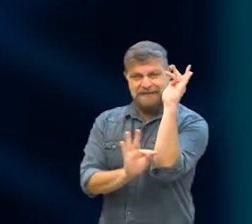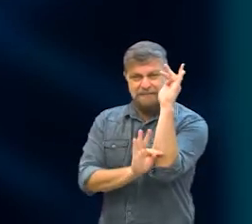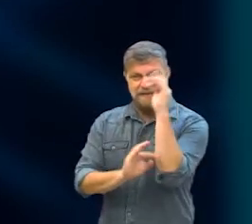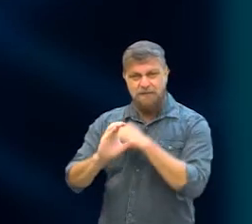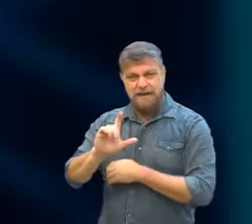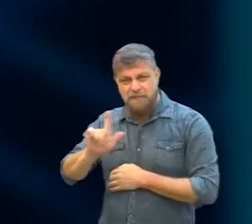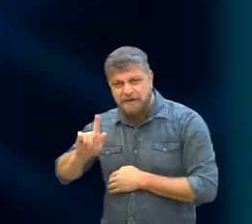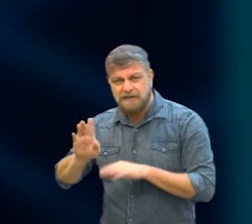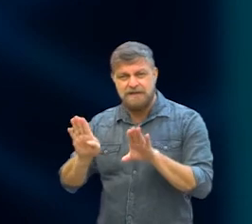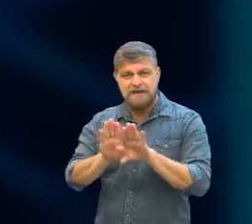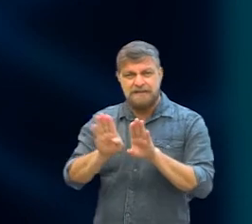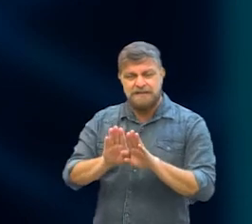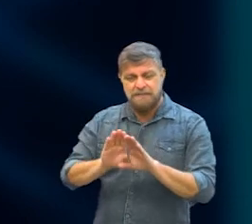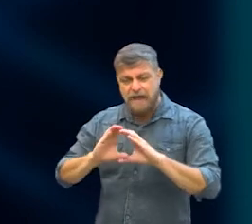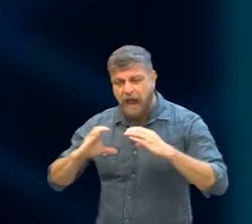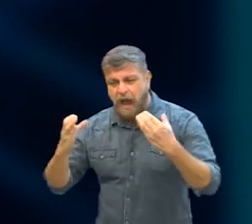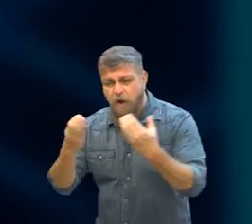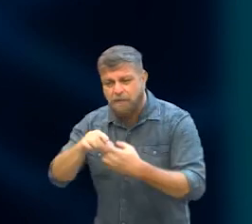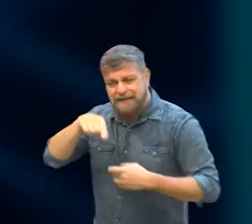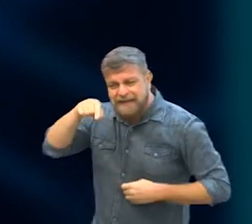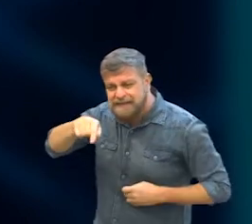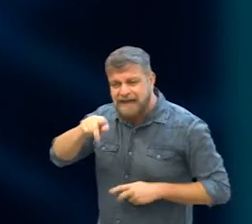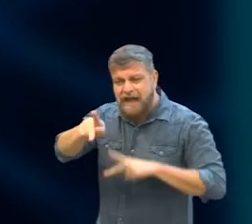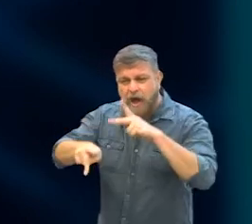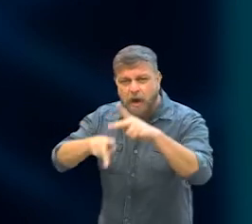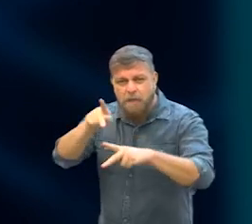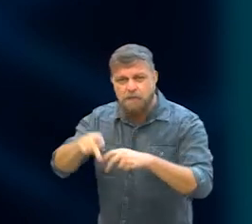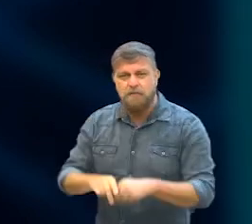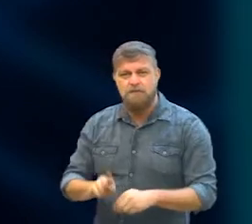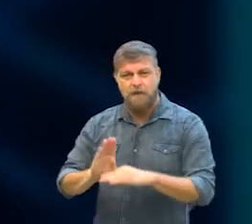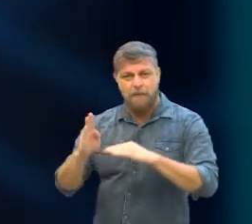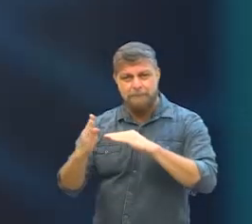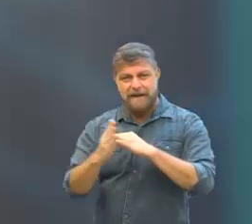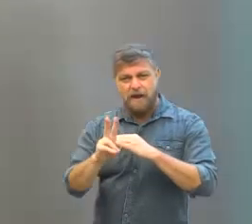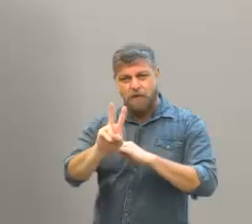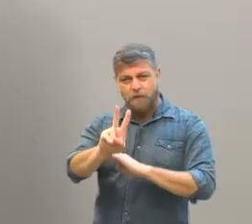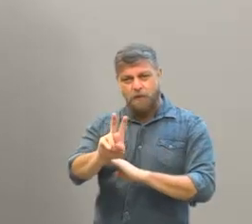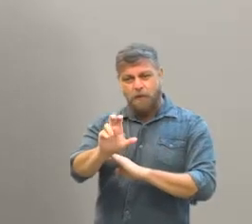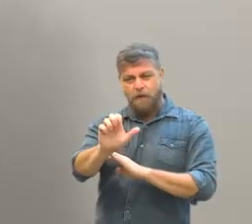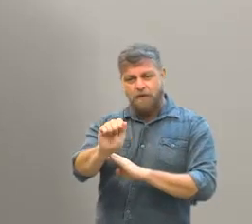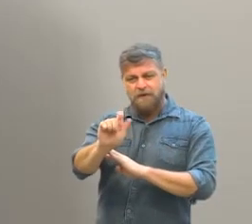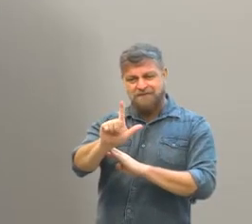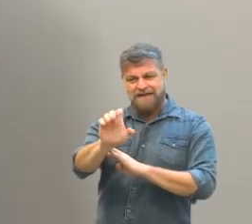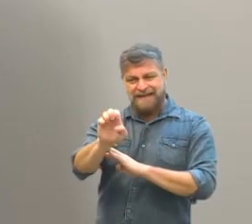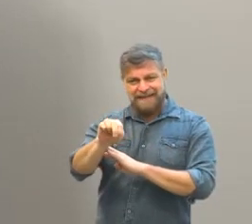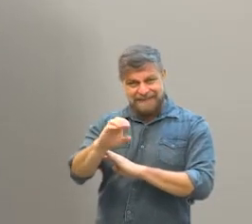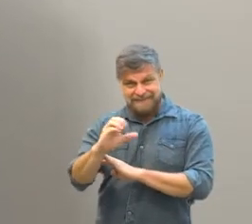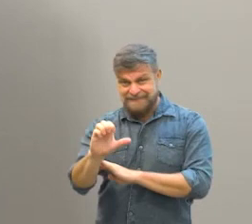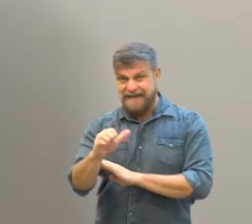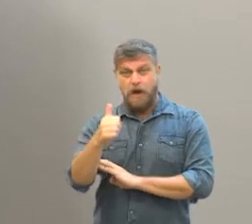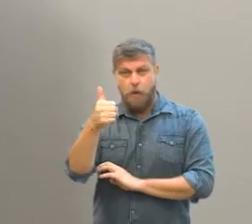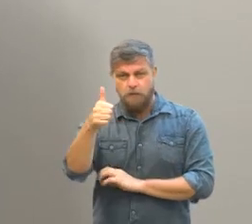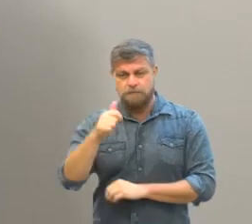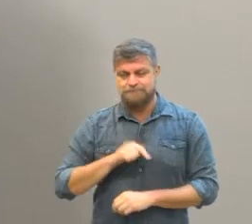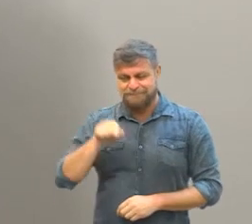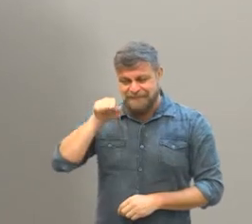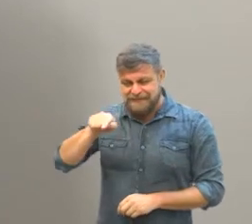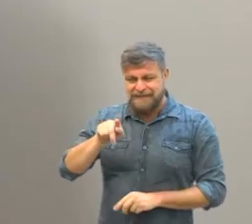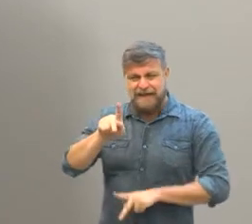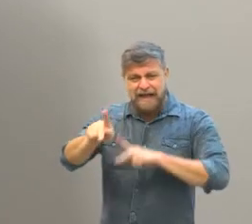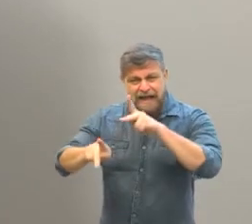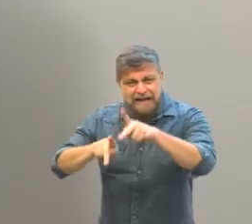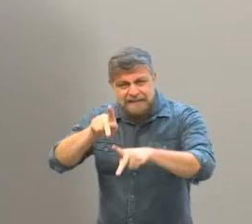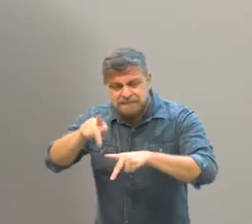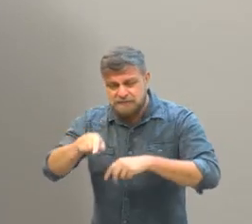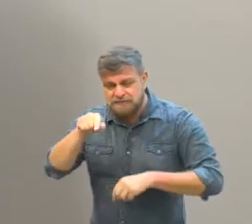bem como sobre o atendimento à comunidade do Parque Valença 1. Essa é uma situação específica em que a